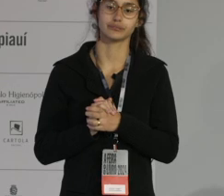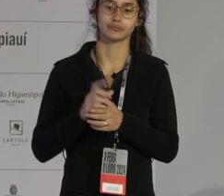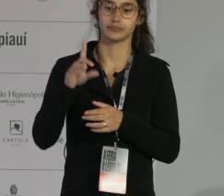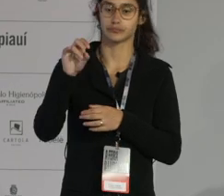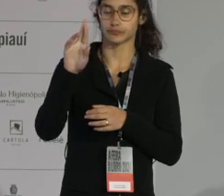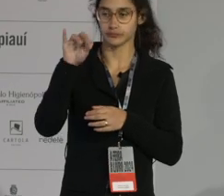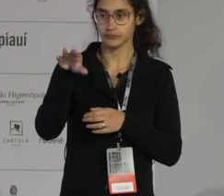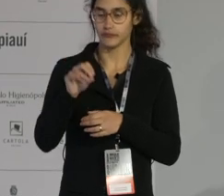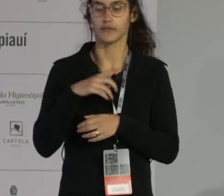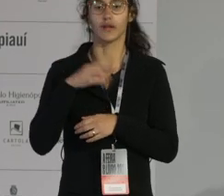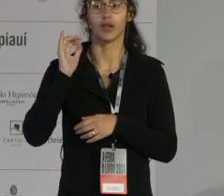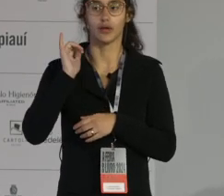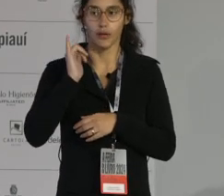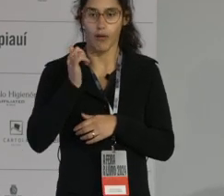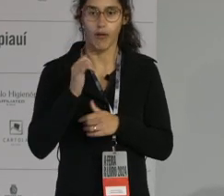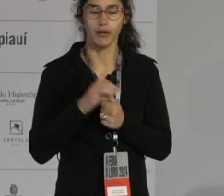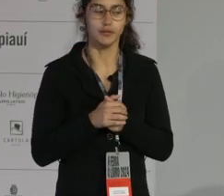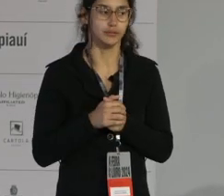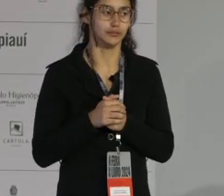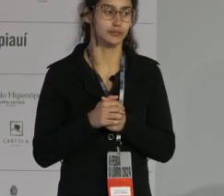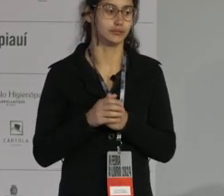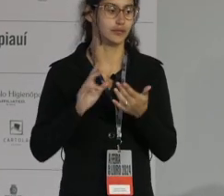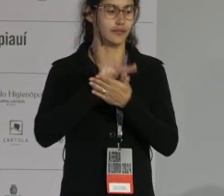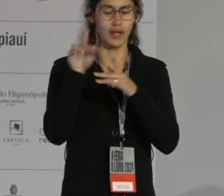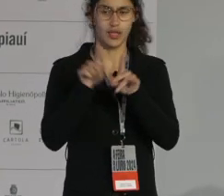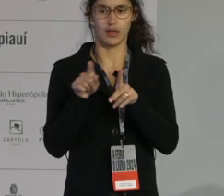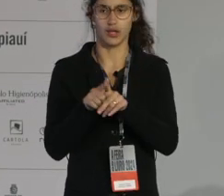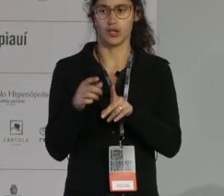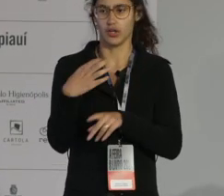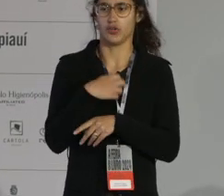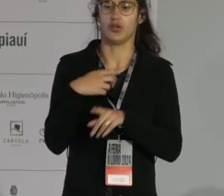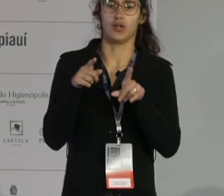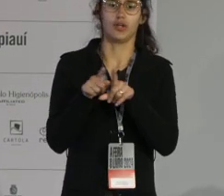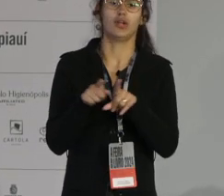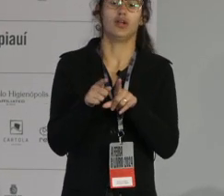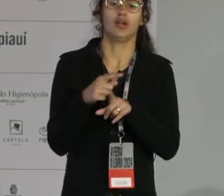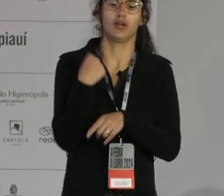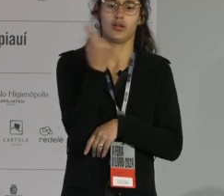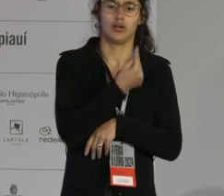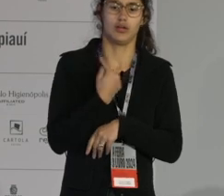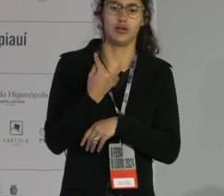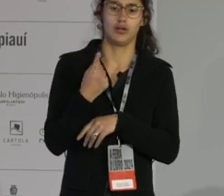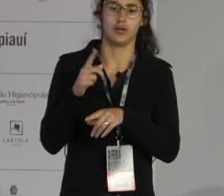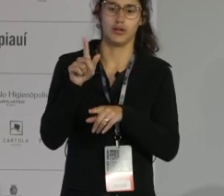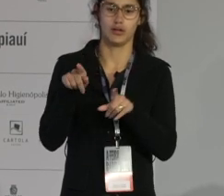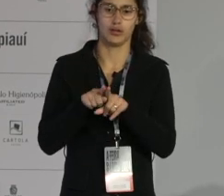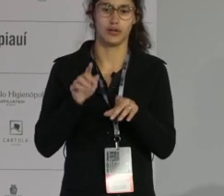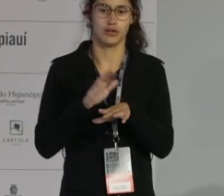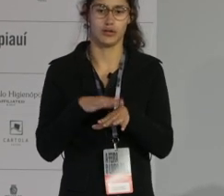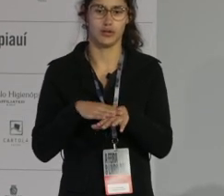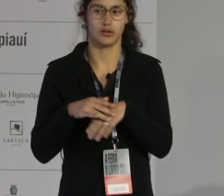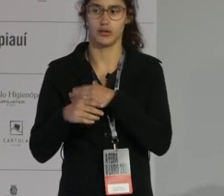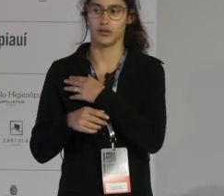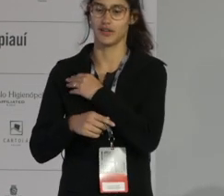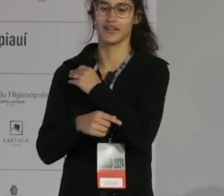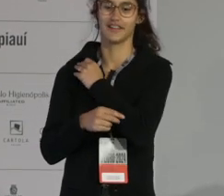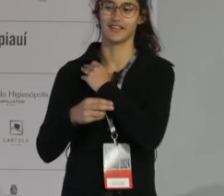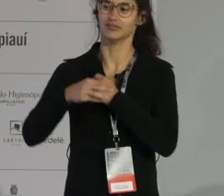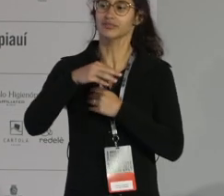um conto... tem toda a coisa dos Getulinhos, que para nós é muito familiar, assim, uma horda